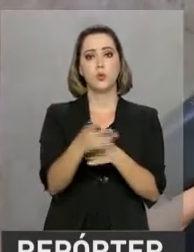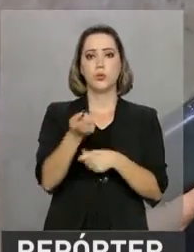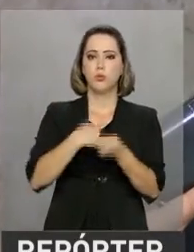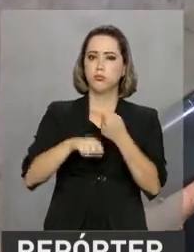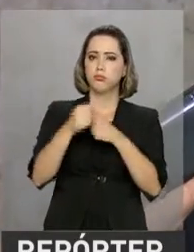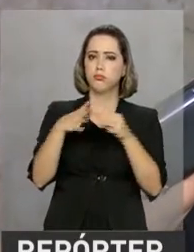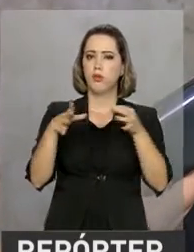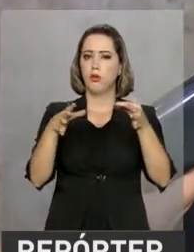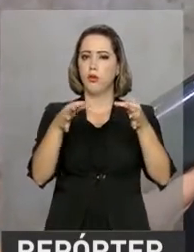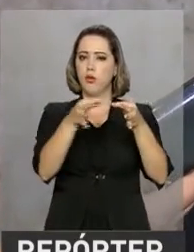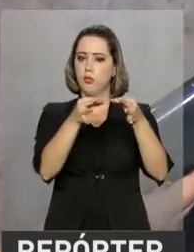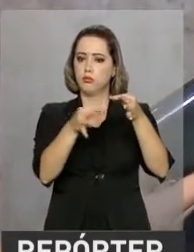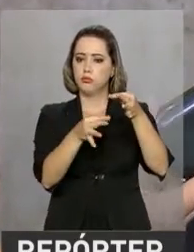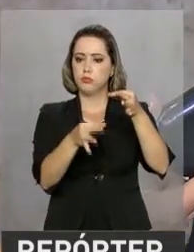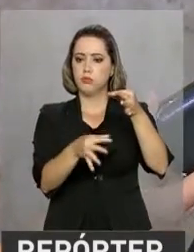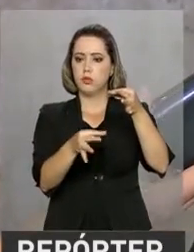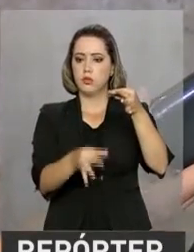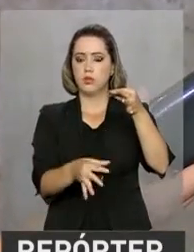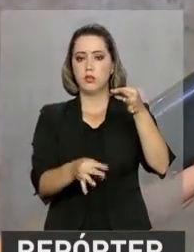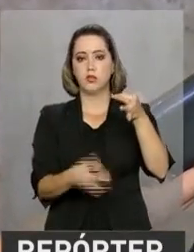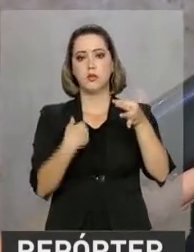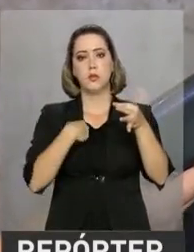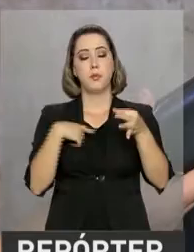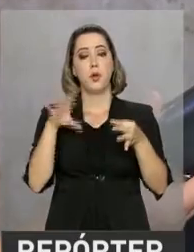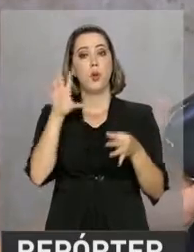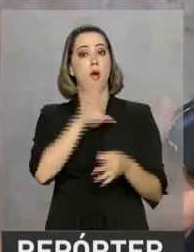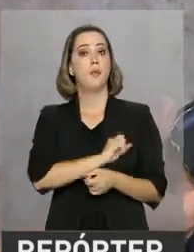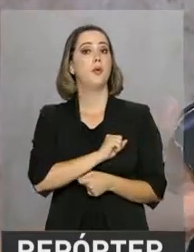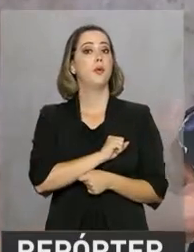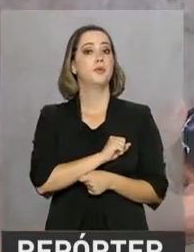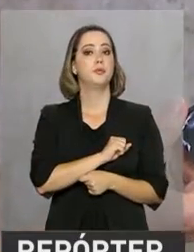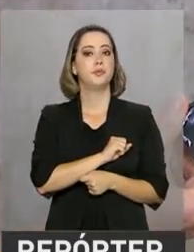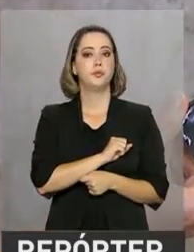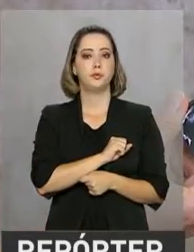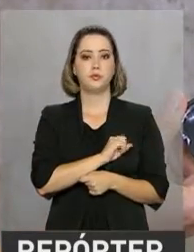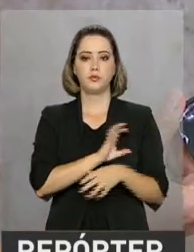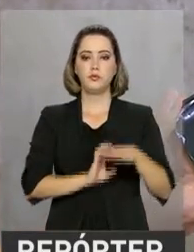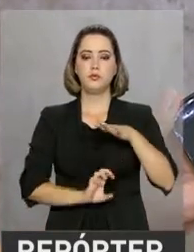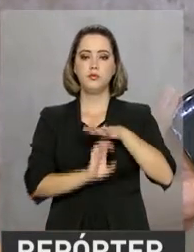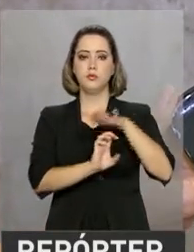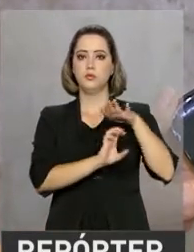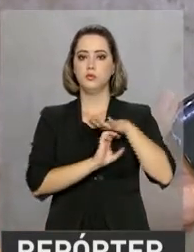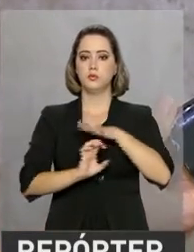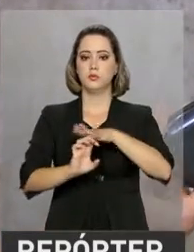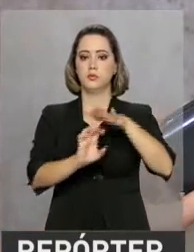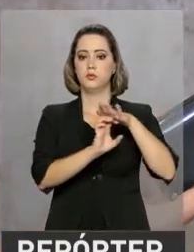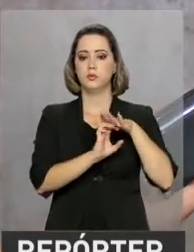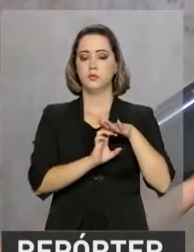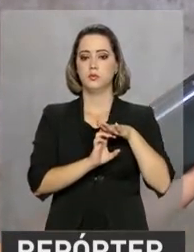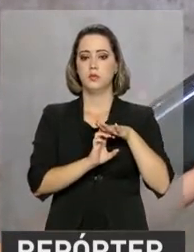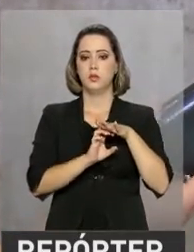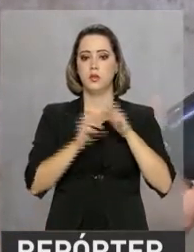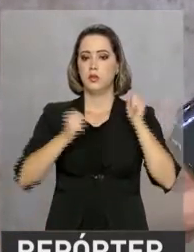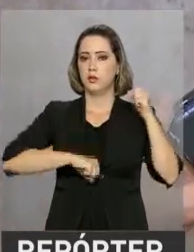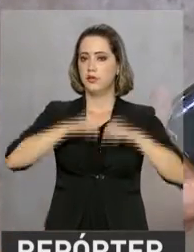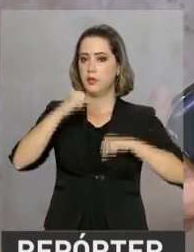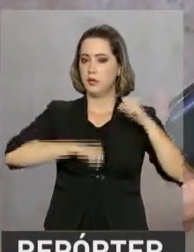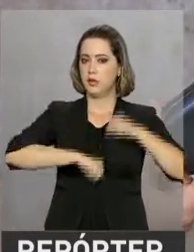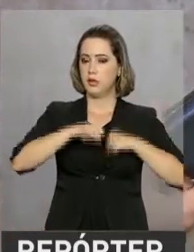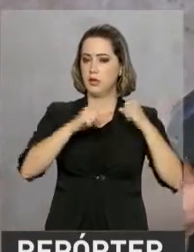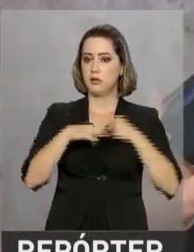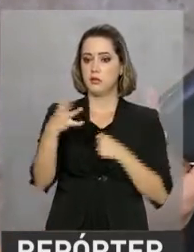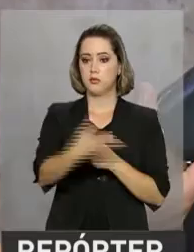surgem no brasil pelas mãos da paixão da micro e pequena empresa da produção da cerveja